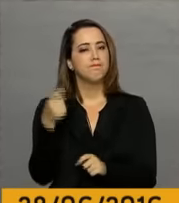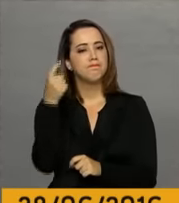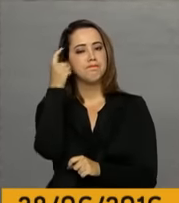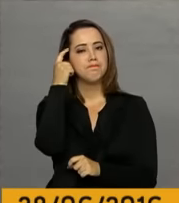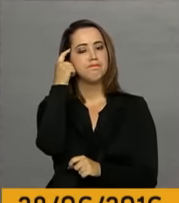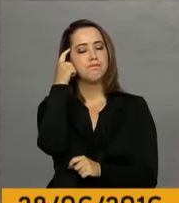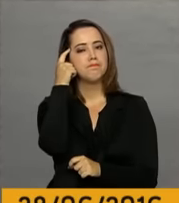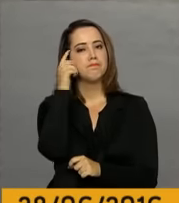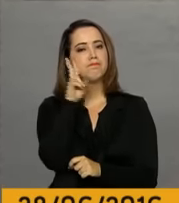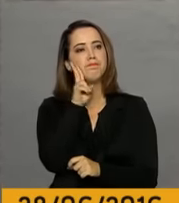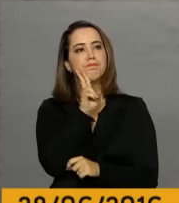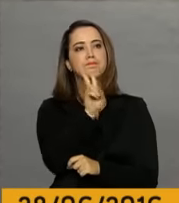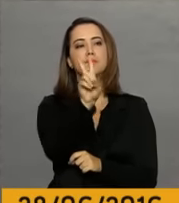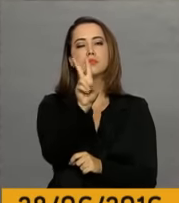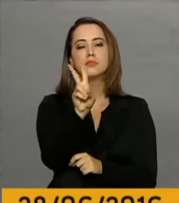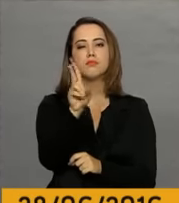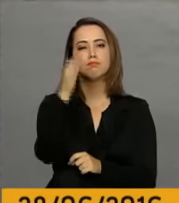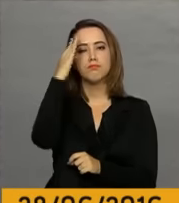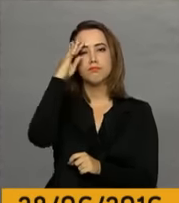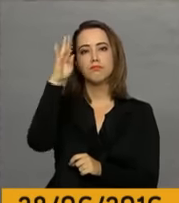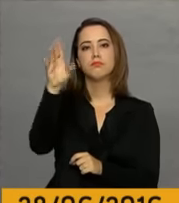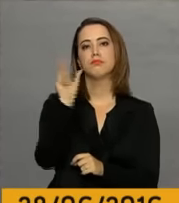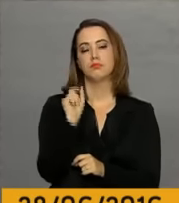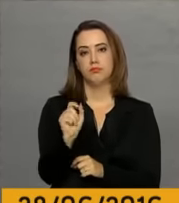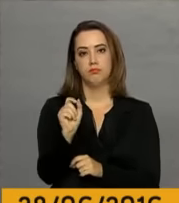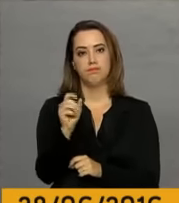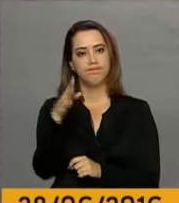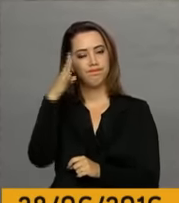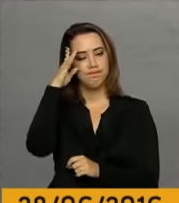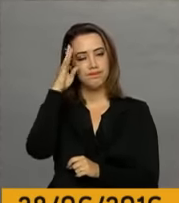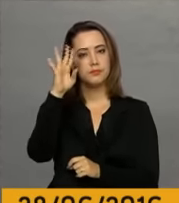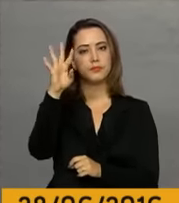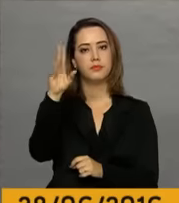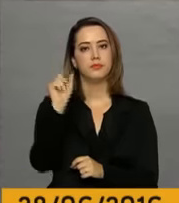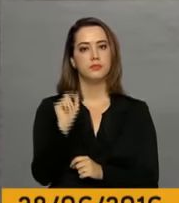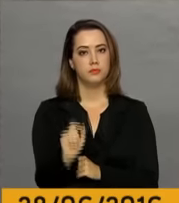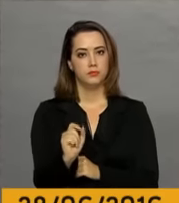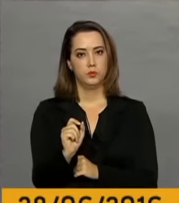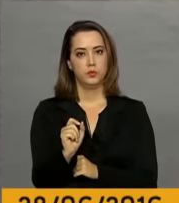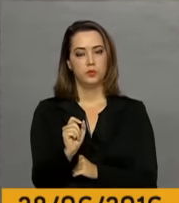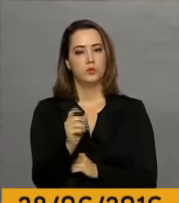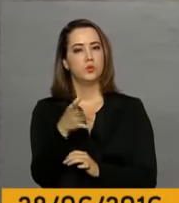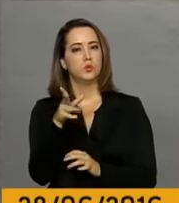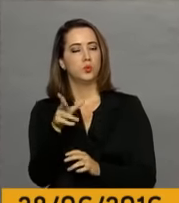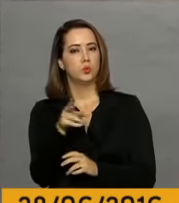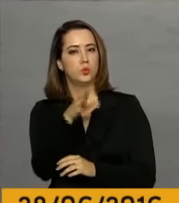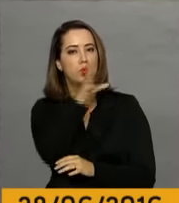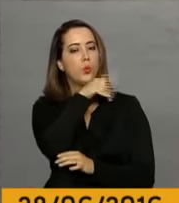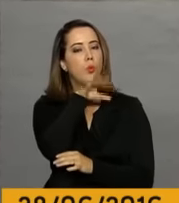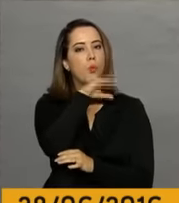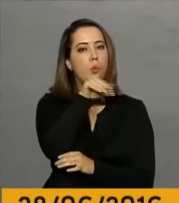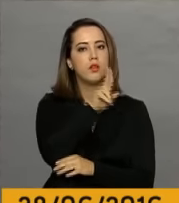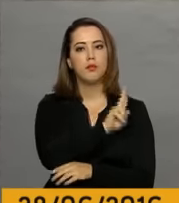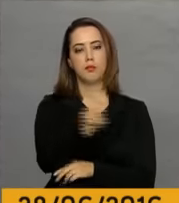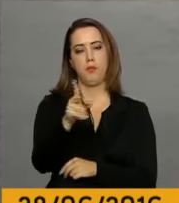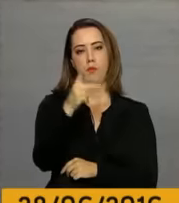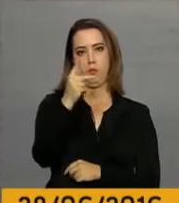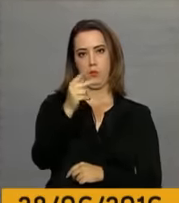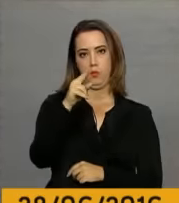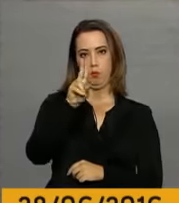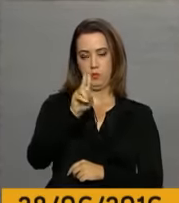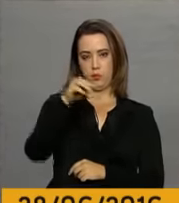tentassem visualizar na sua mente a figura do animal